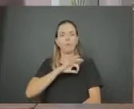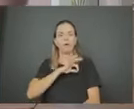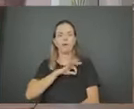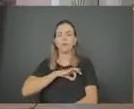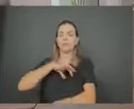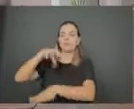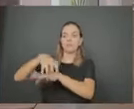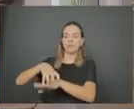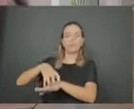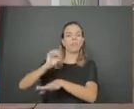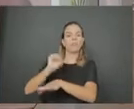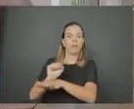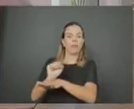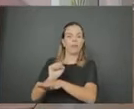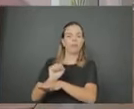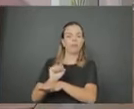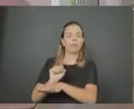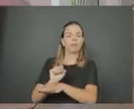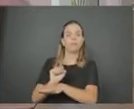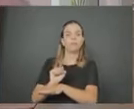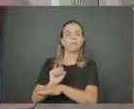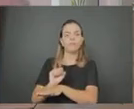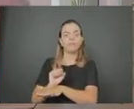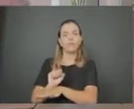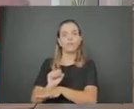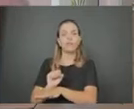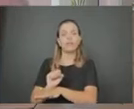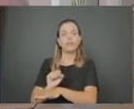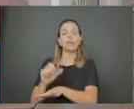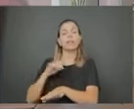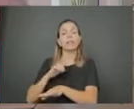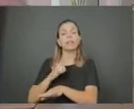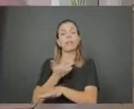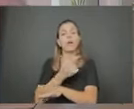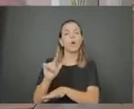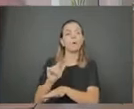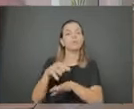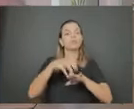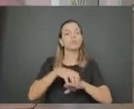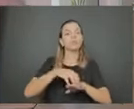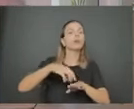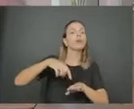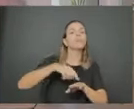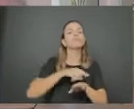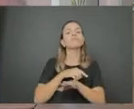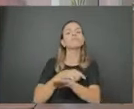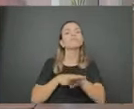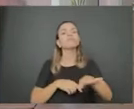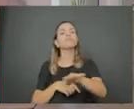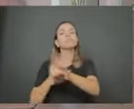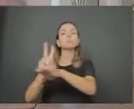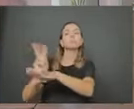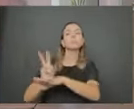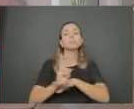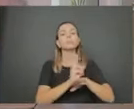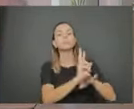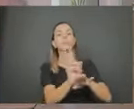e uma viatura pequena fazendo patrulhamento num raio de 2 quilômetros em apoio à sociedade e em contato com a